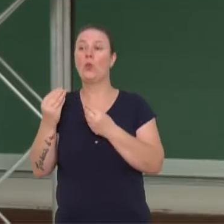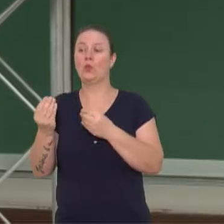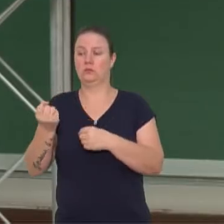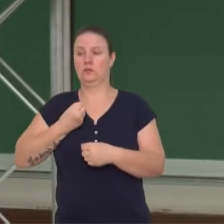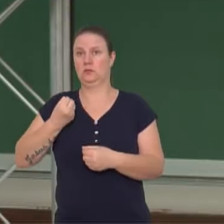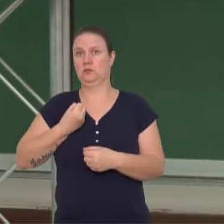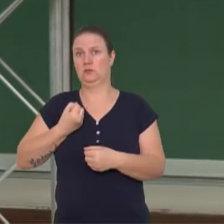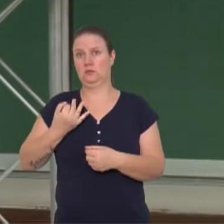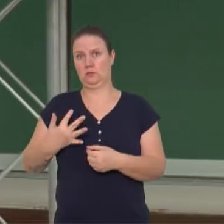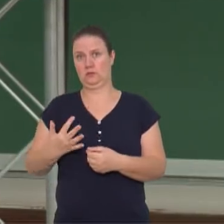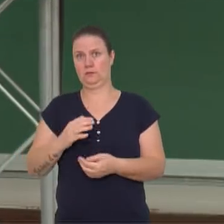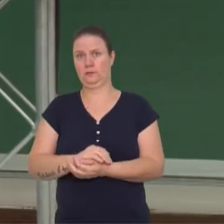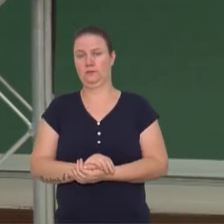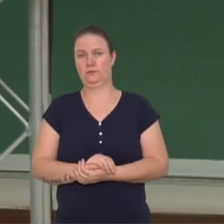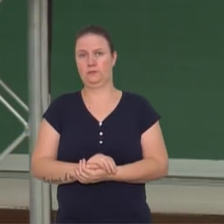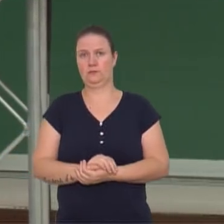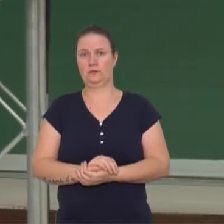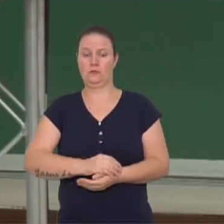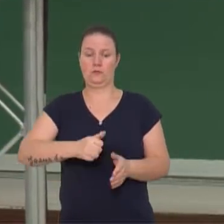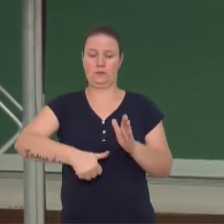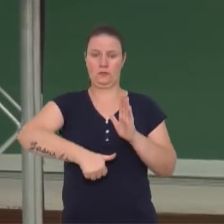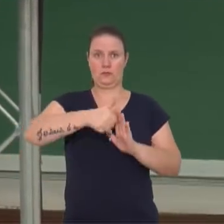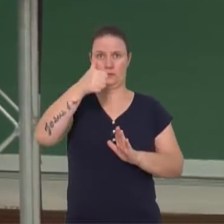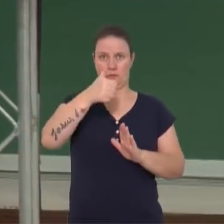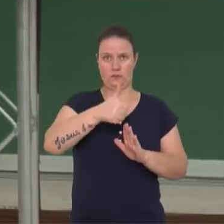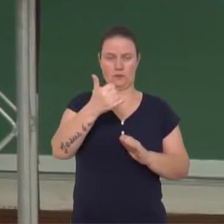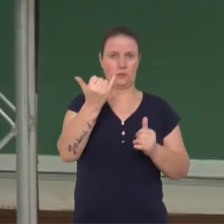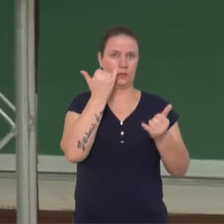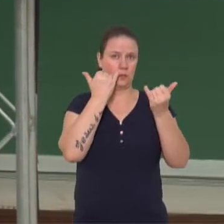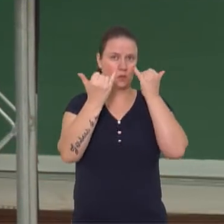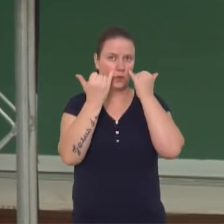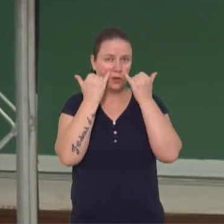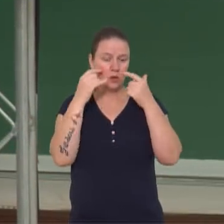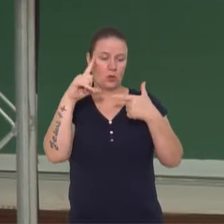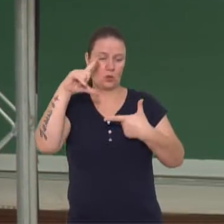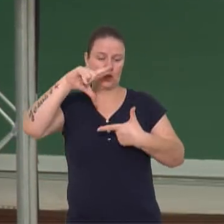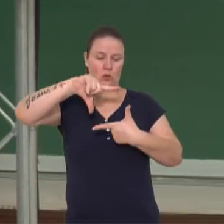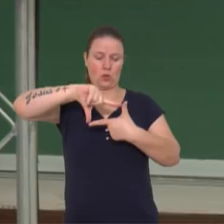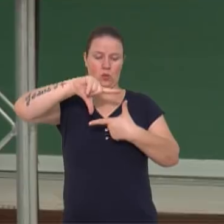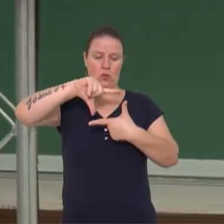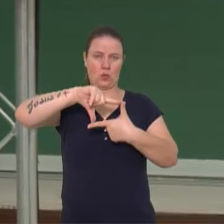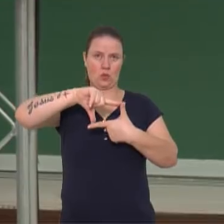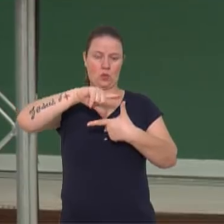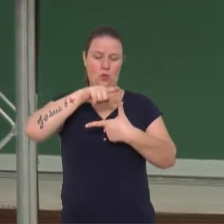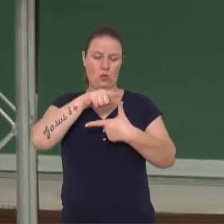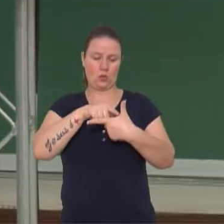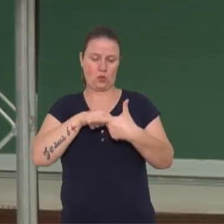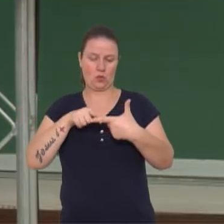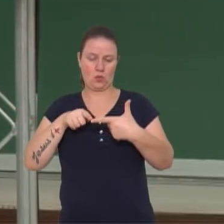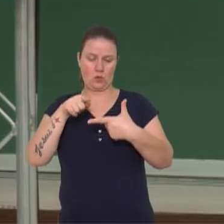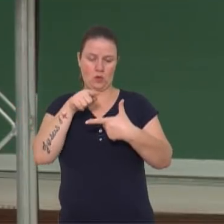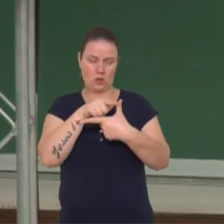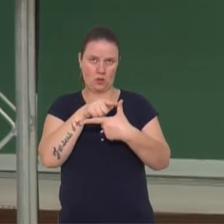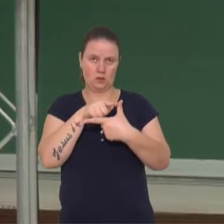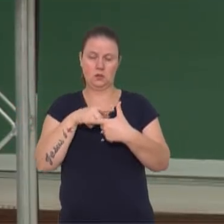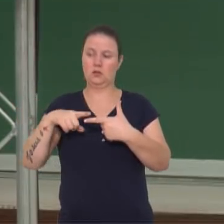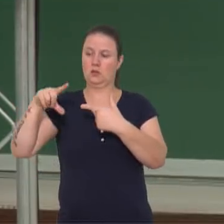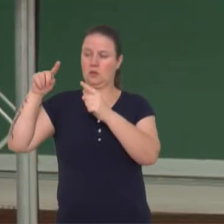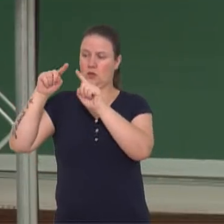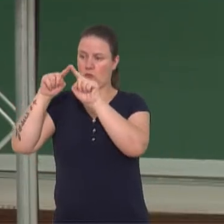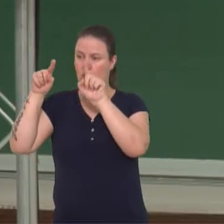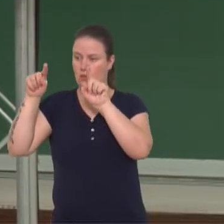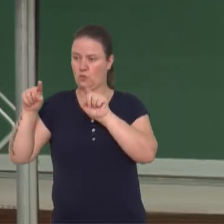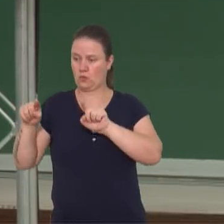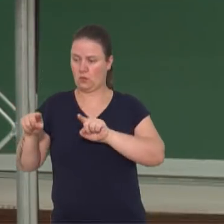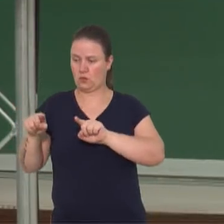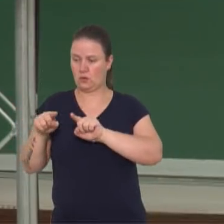Então, primeiro eu tenho como informação que o perímetro dos dois são iguais. Então, se